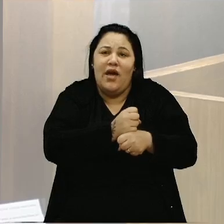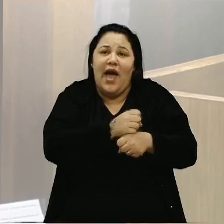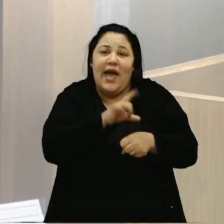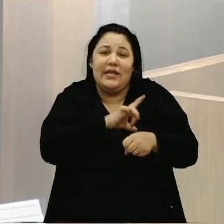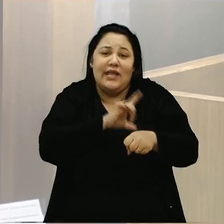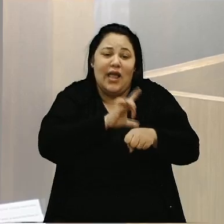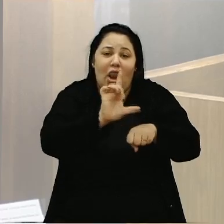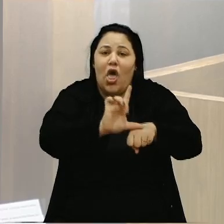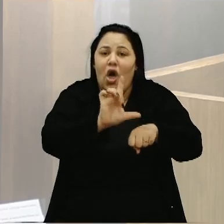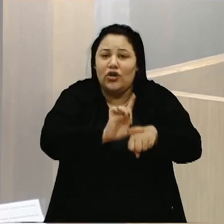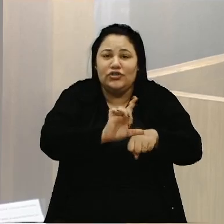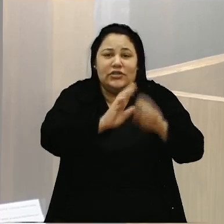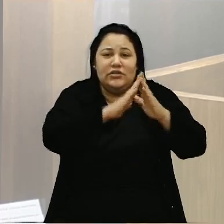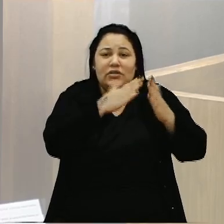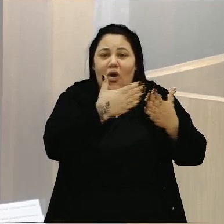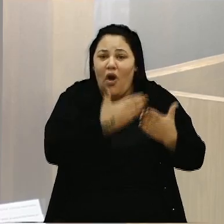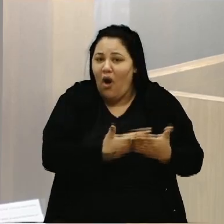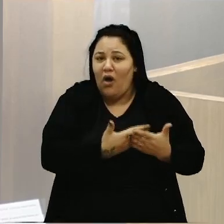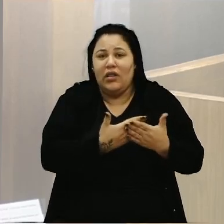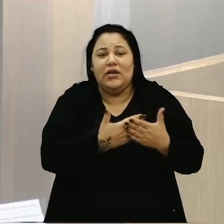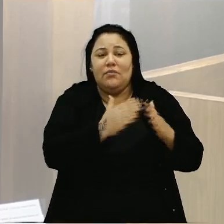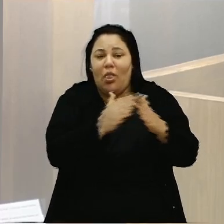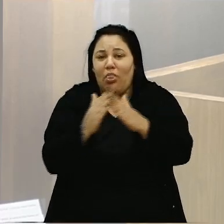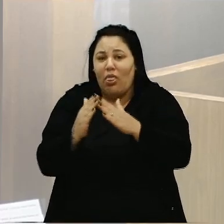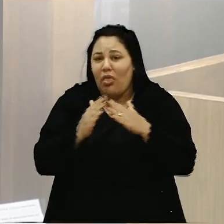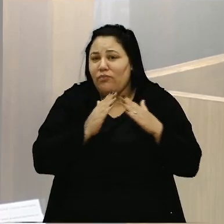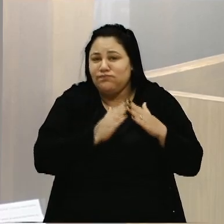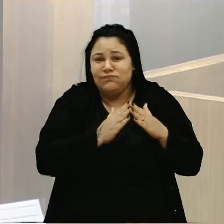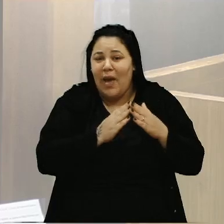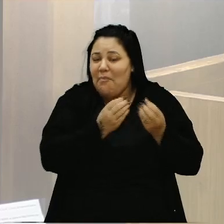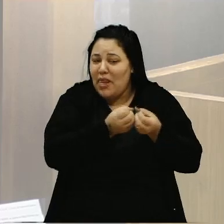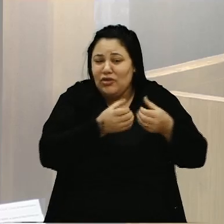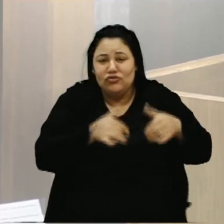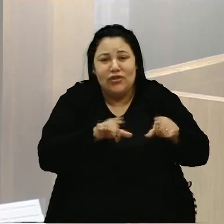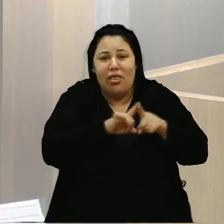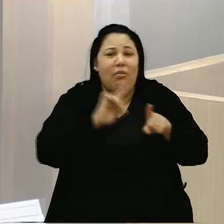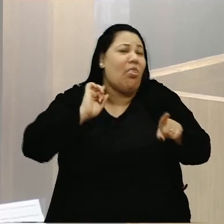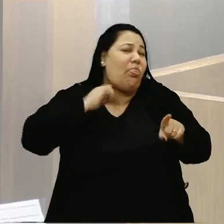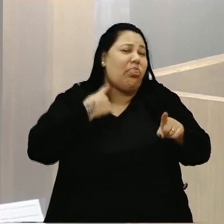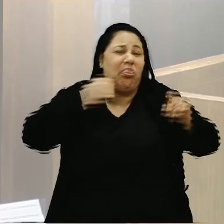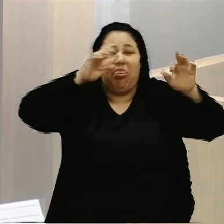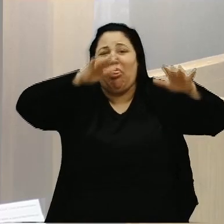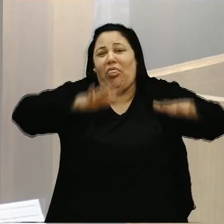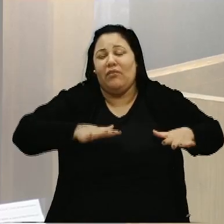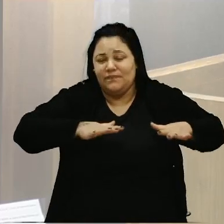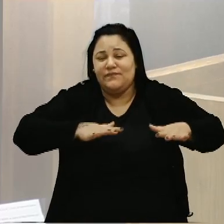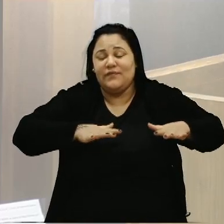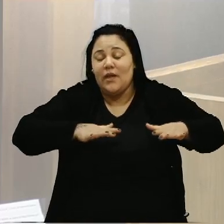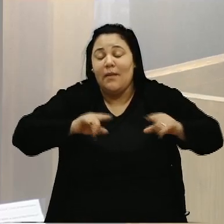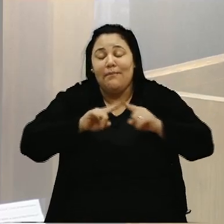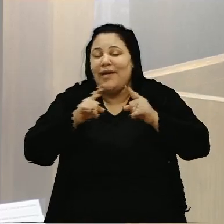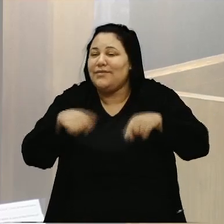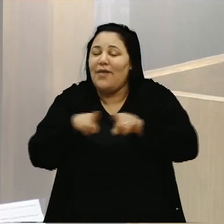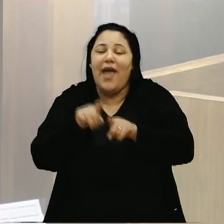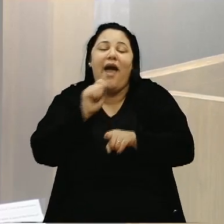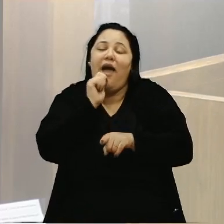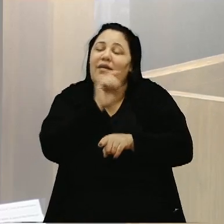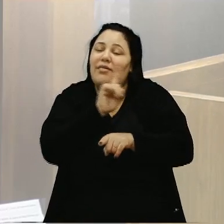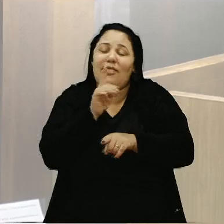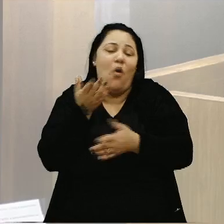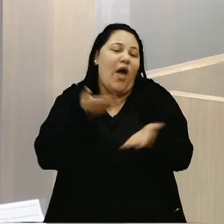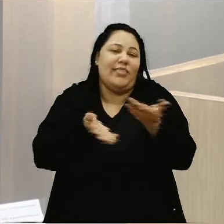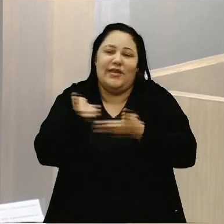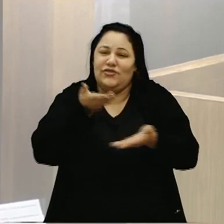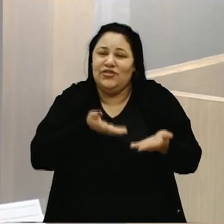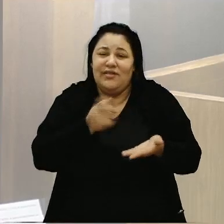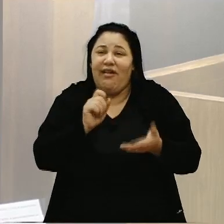educação infantil. Após diversos clamores não atendidos sobre a situação atual da obra e dos